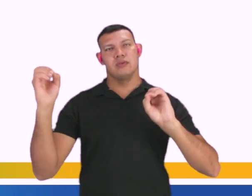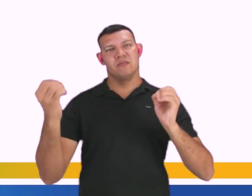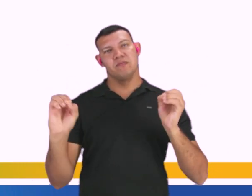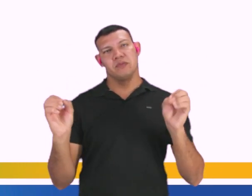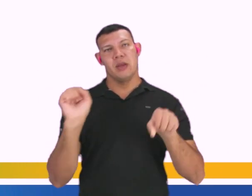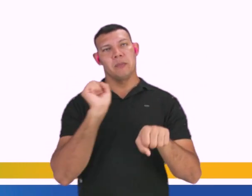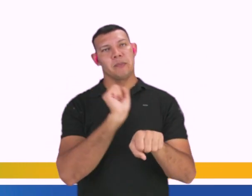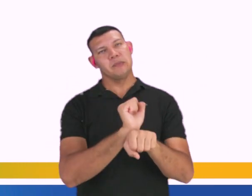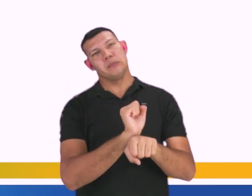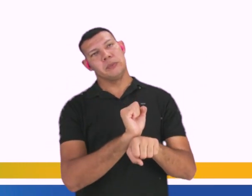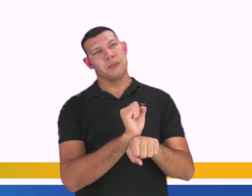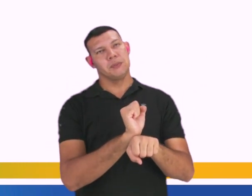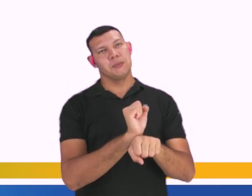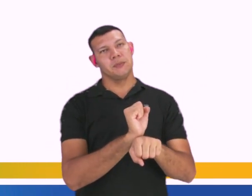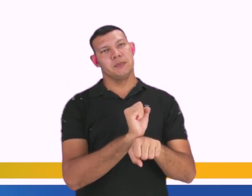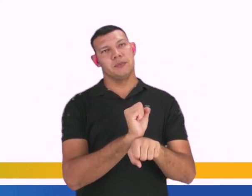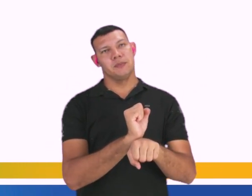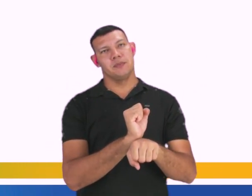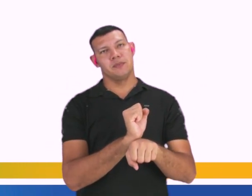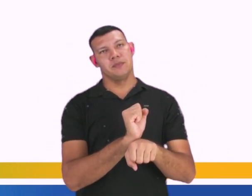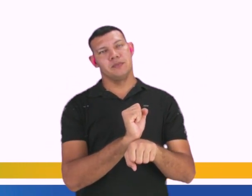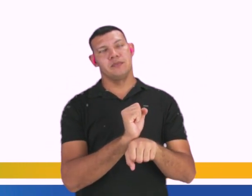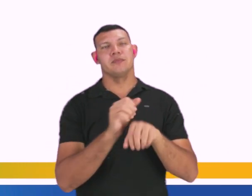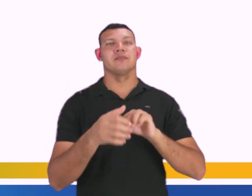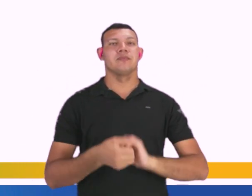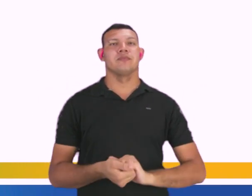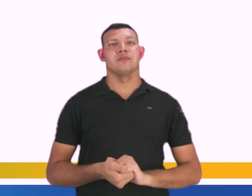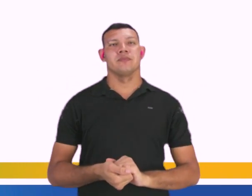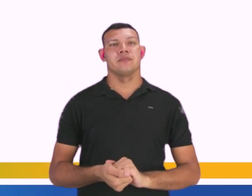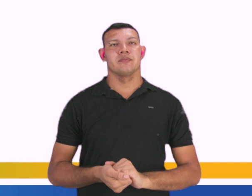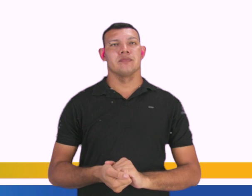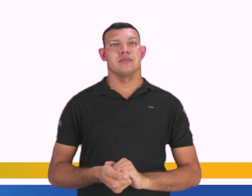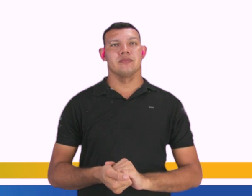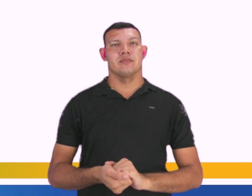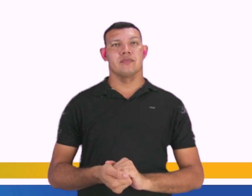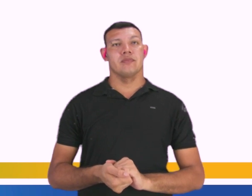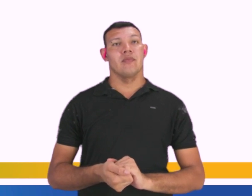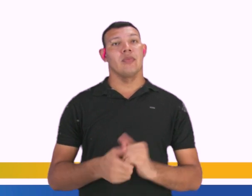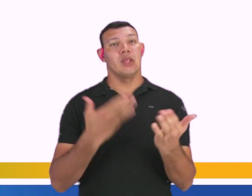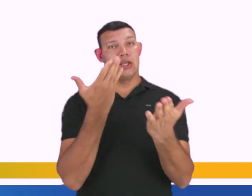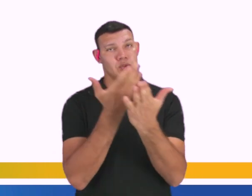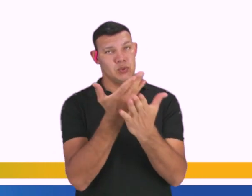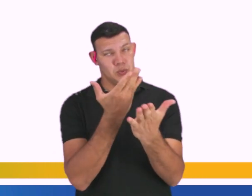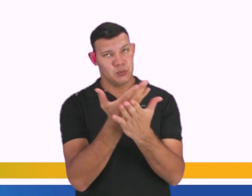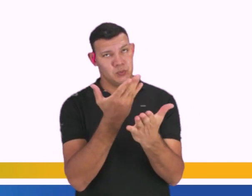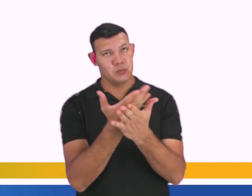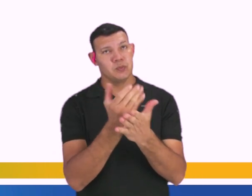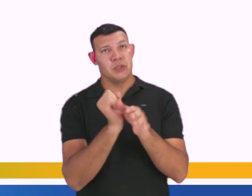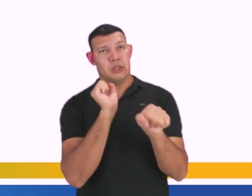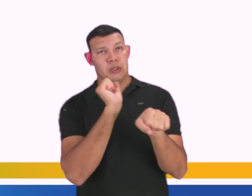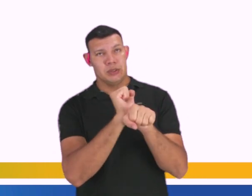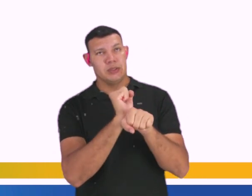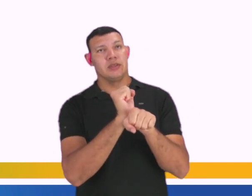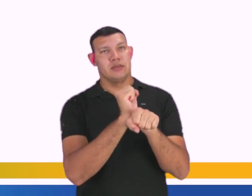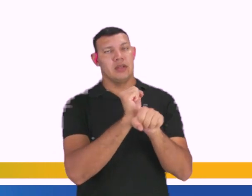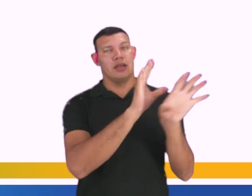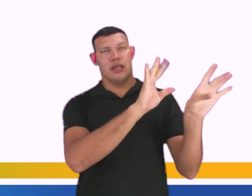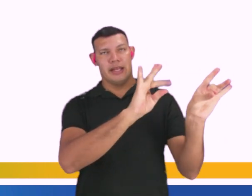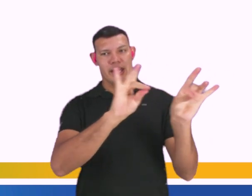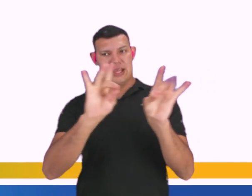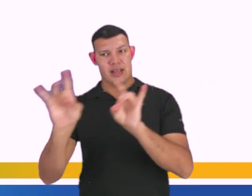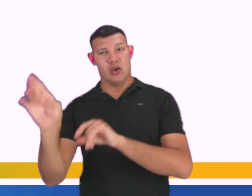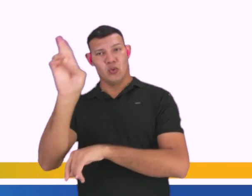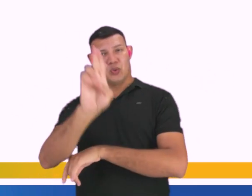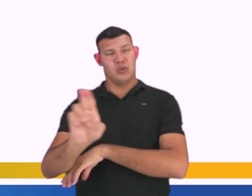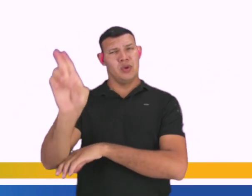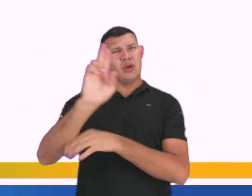repouso, ou a gente pode chamar também movimento de corpo rígido. O estudo da estática dos fluidos é importante para diversas aplicações. Eu